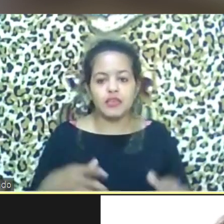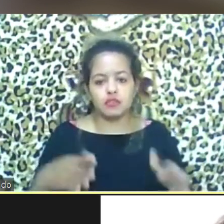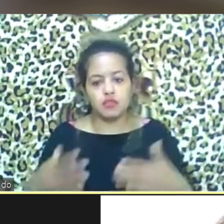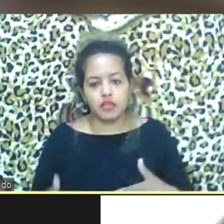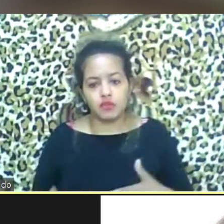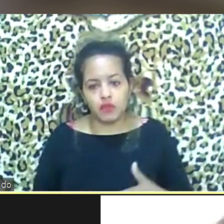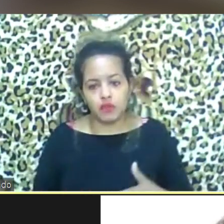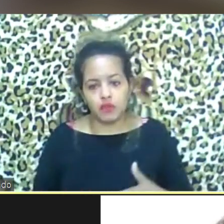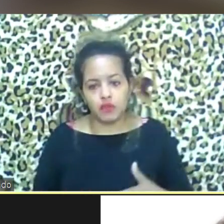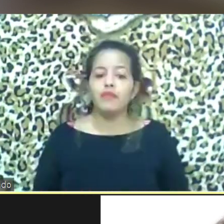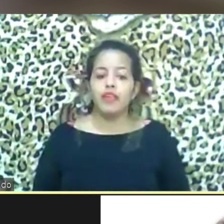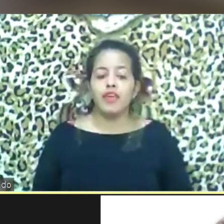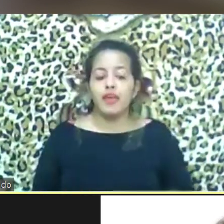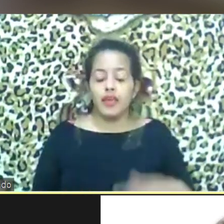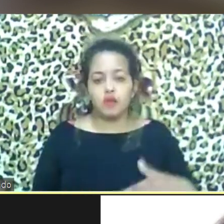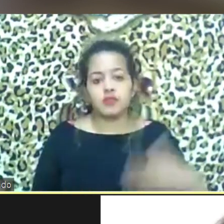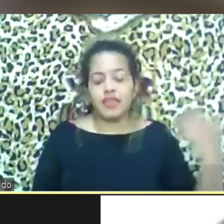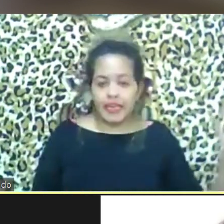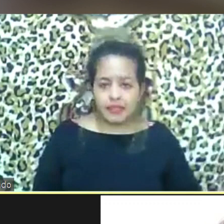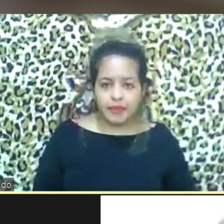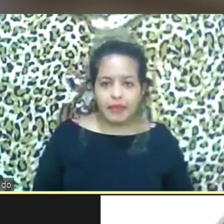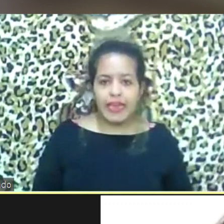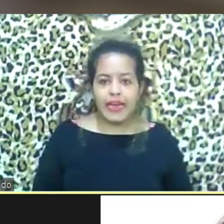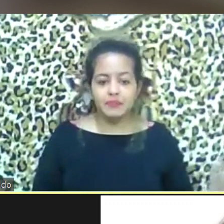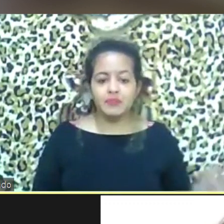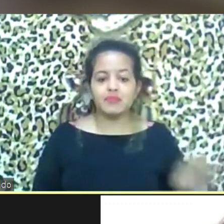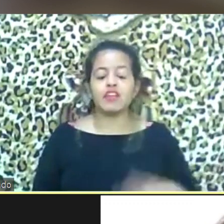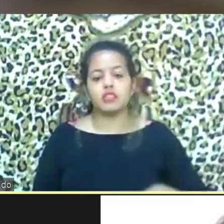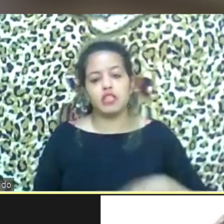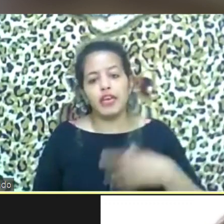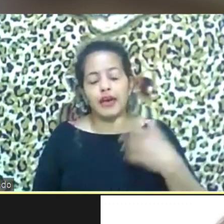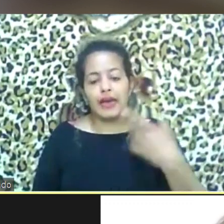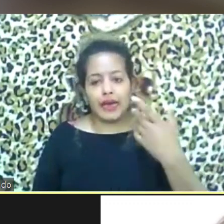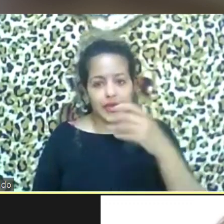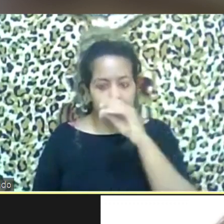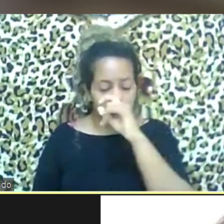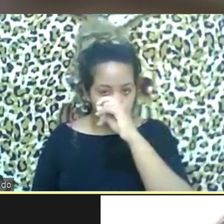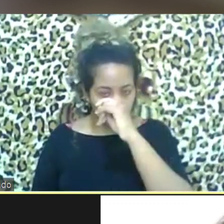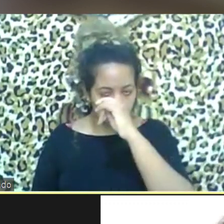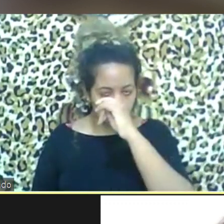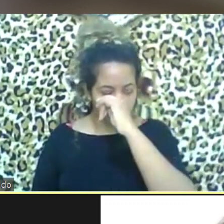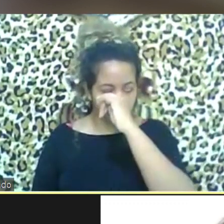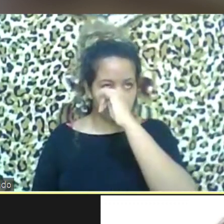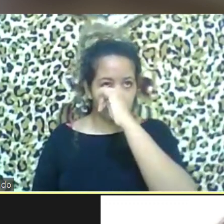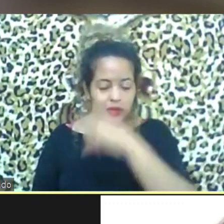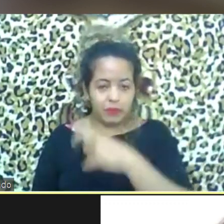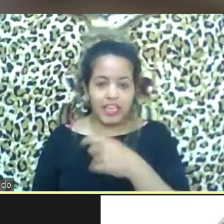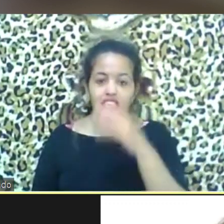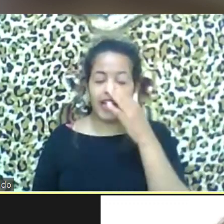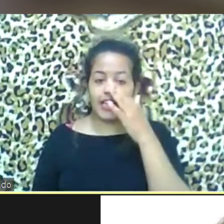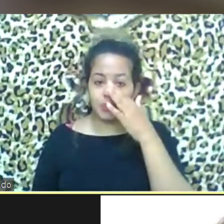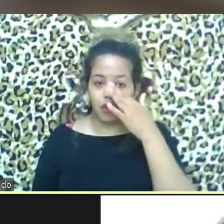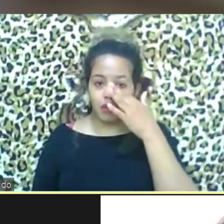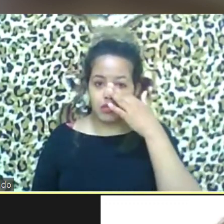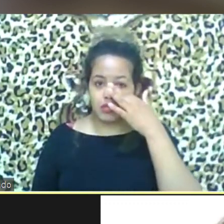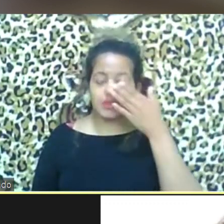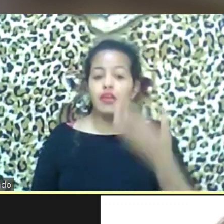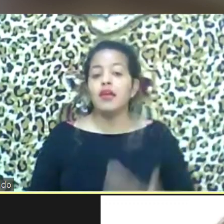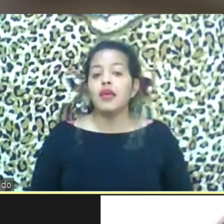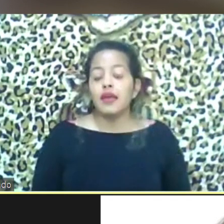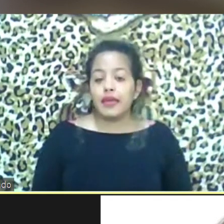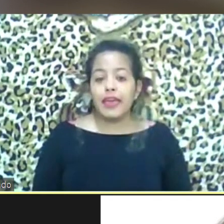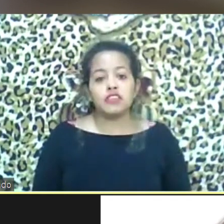UFN, estudando à noite, eu conseguia trabalhar, tinha a questão do Bibid, as